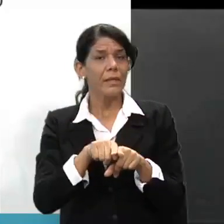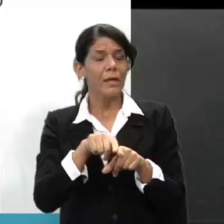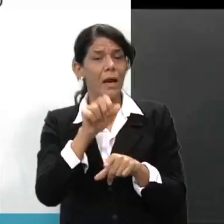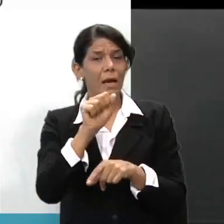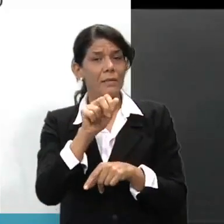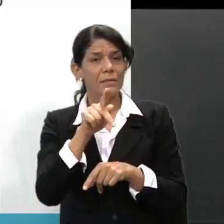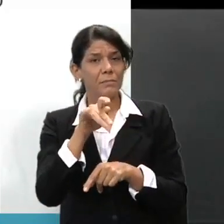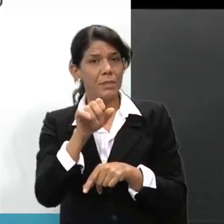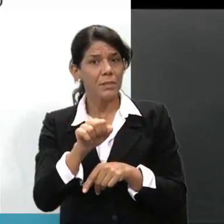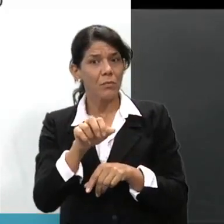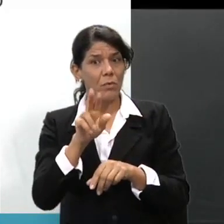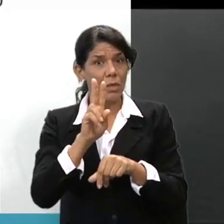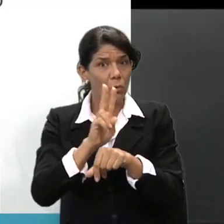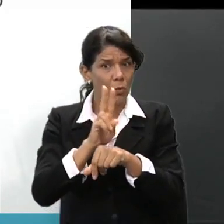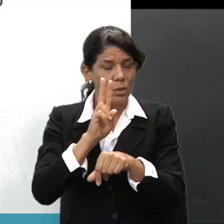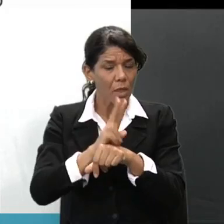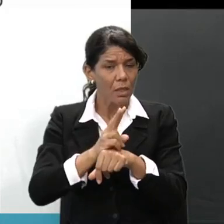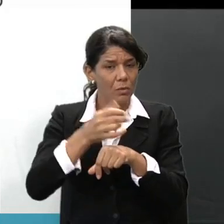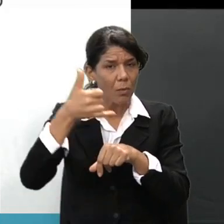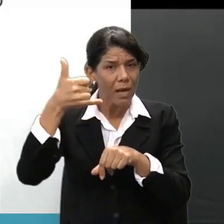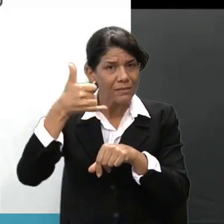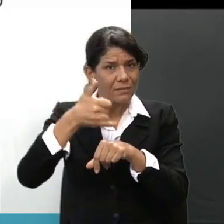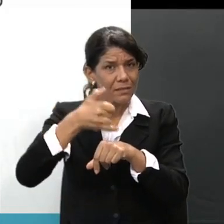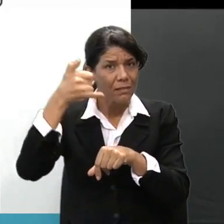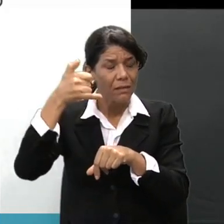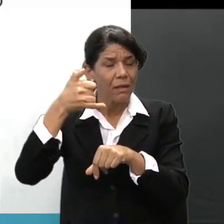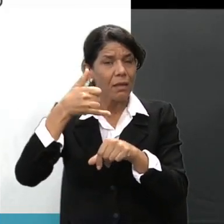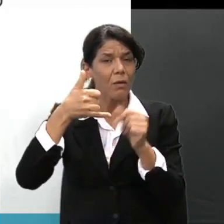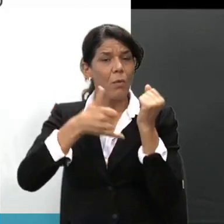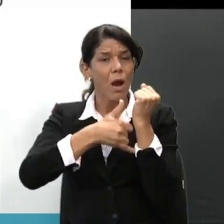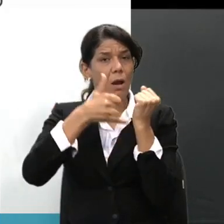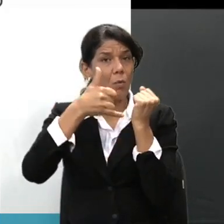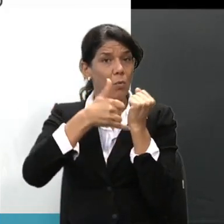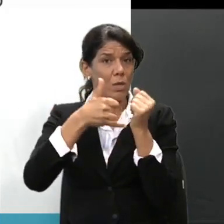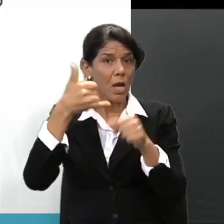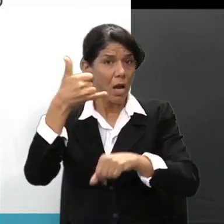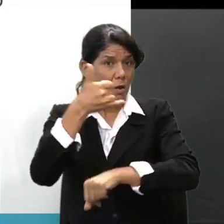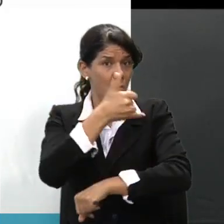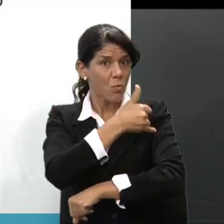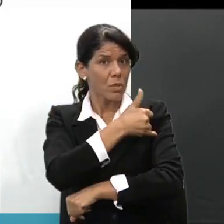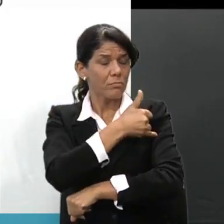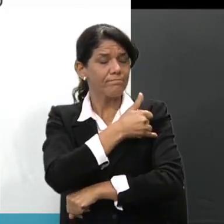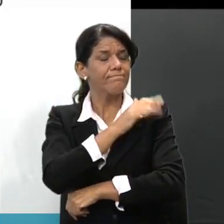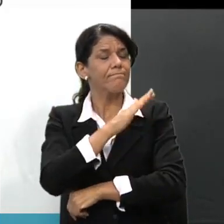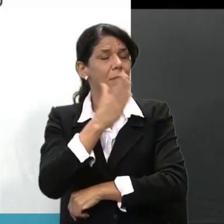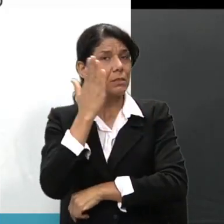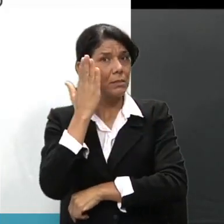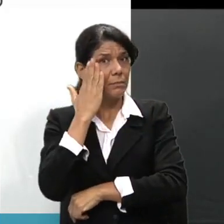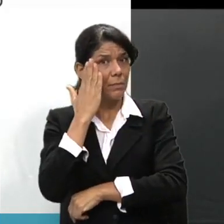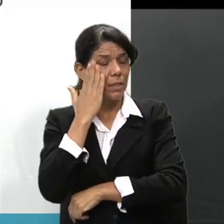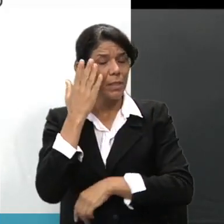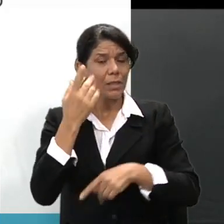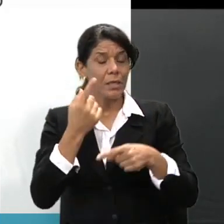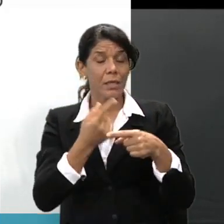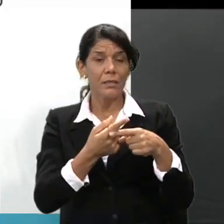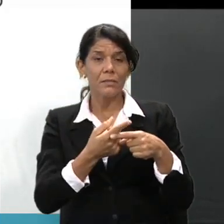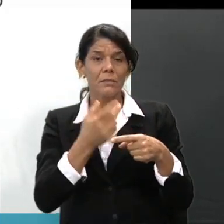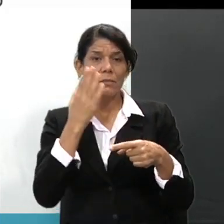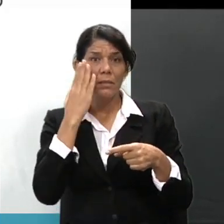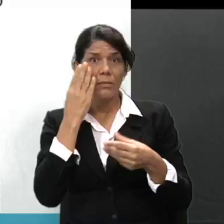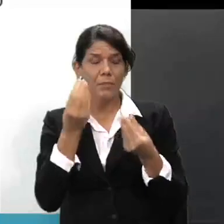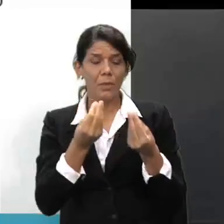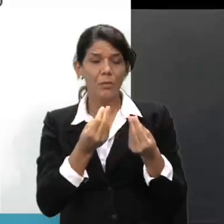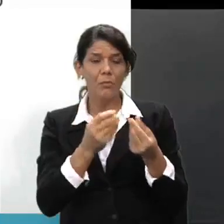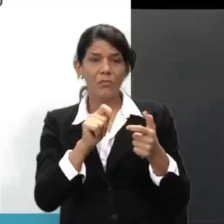cuidados com a seringa e a agulha para que a técnica de administração